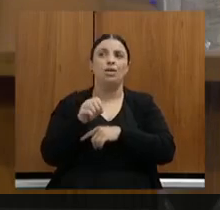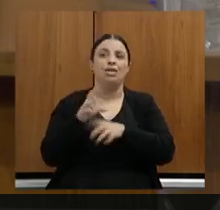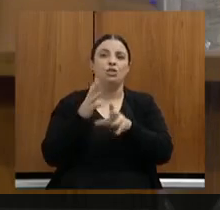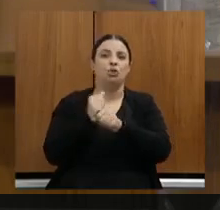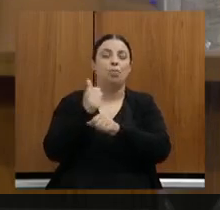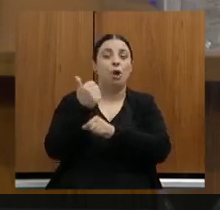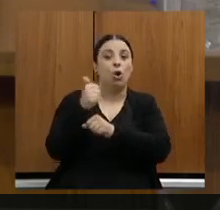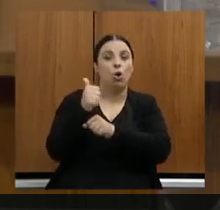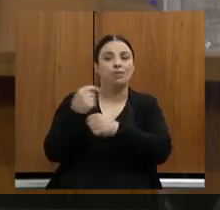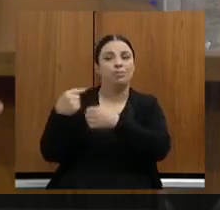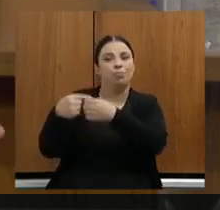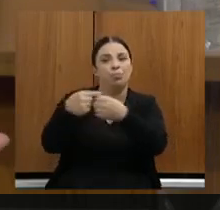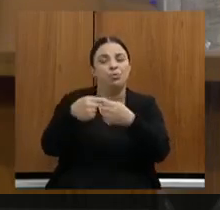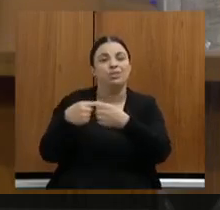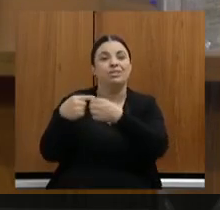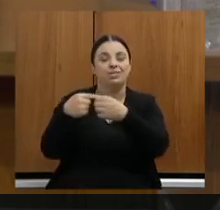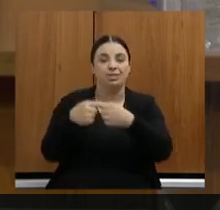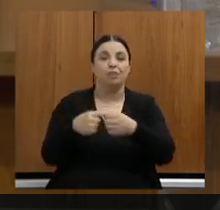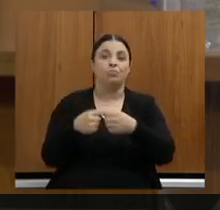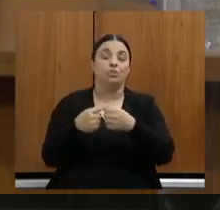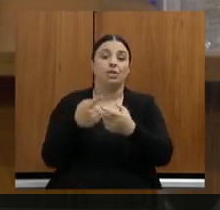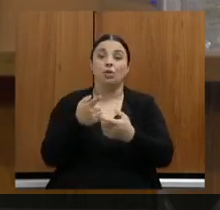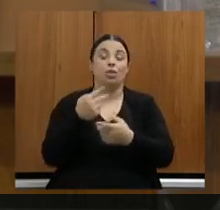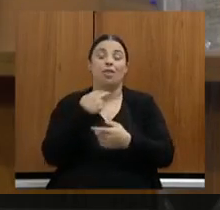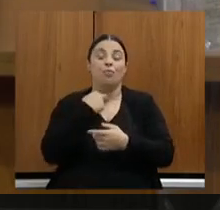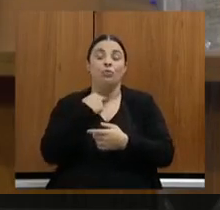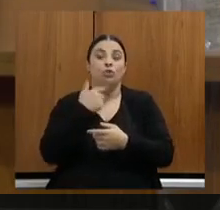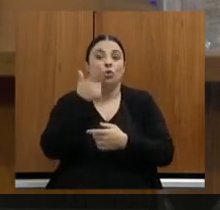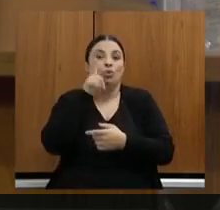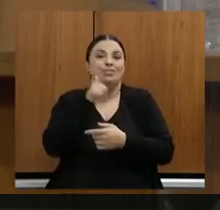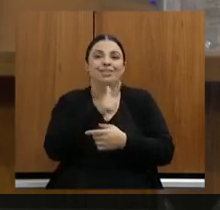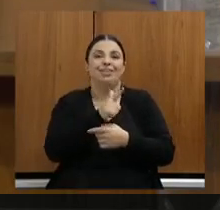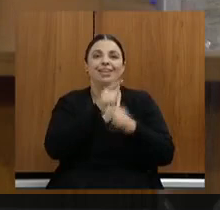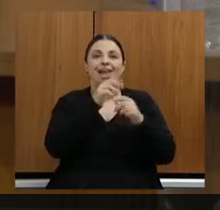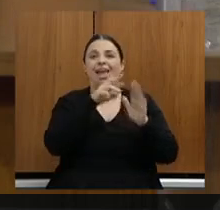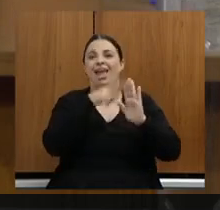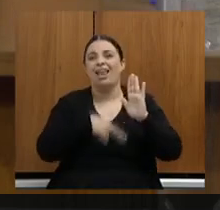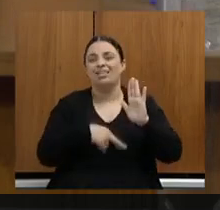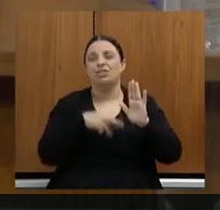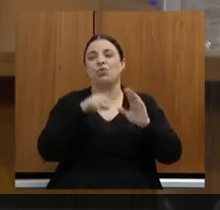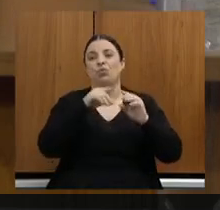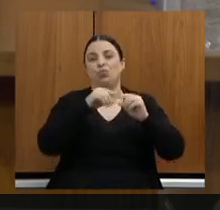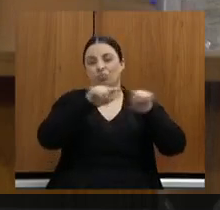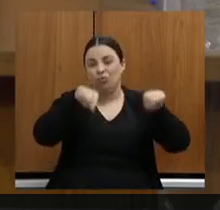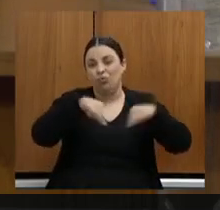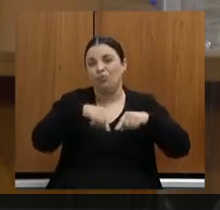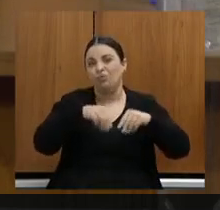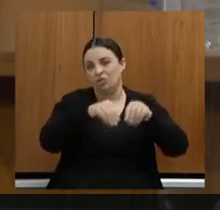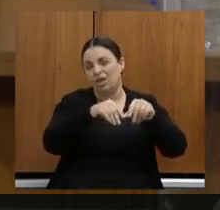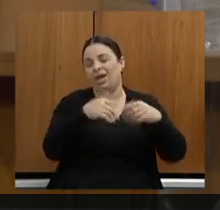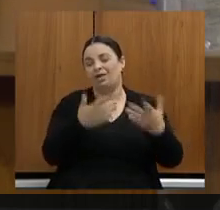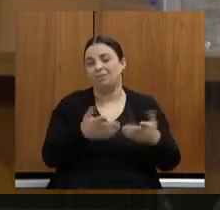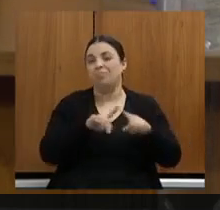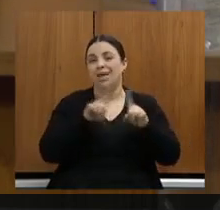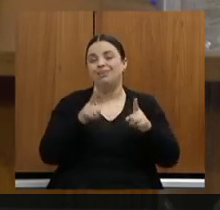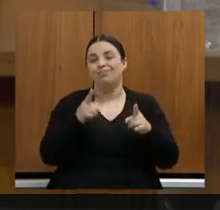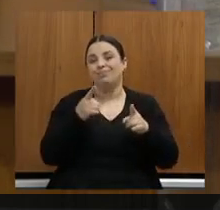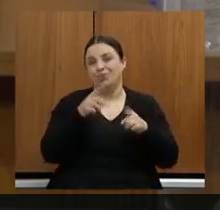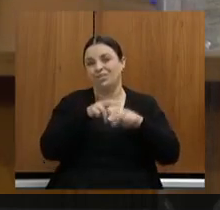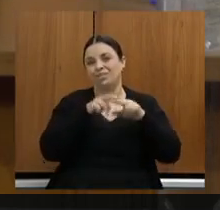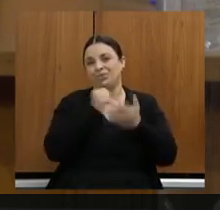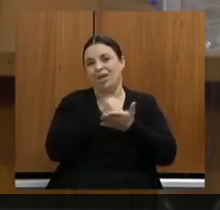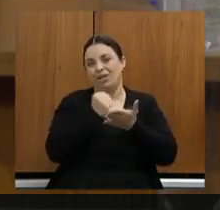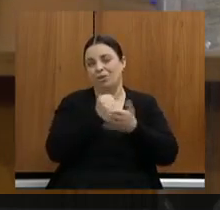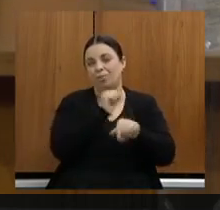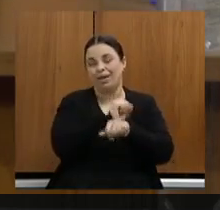que nem podiam entrar na redação fundiária porque o cartório estava travado em relação à Ceasa tem reunião agendada Amanhã